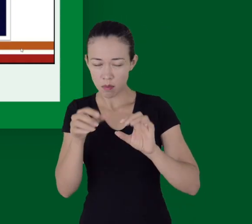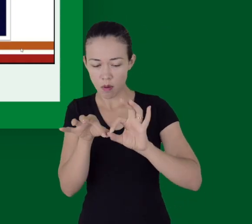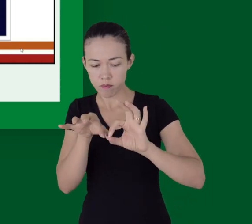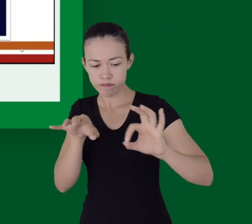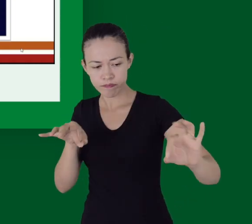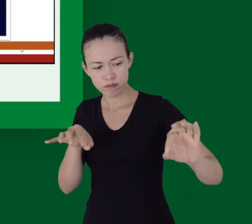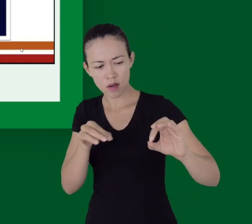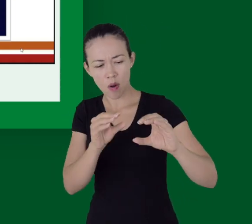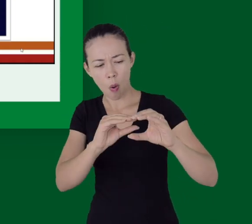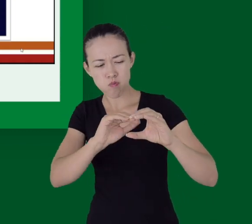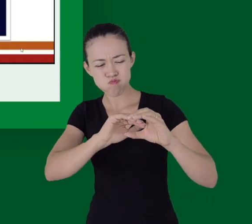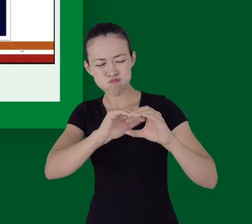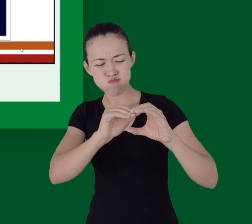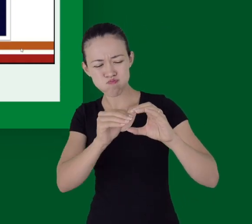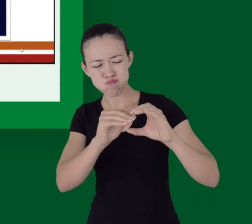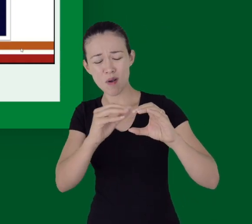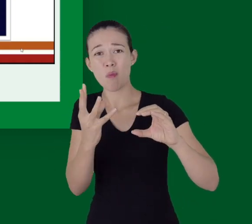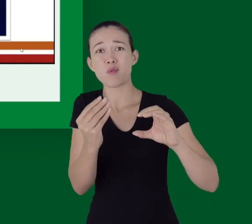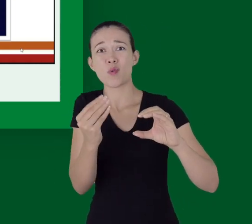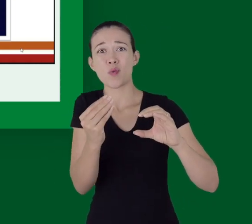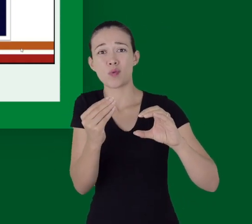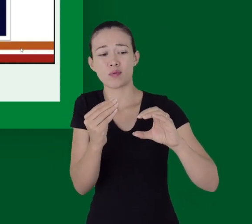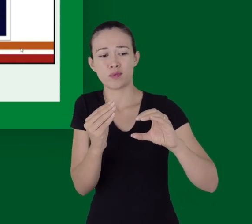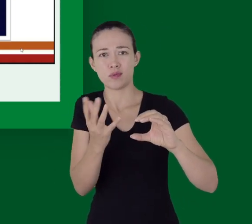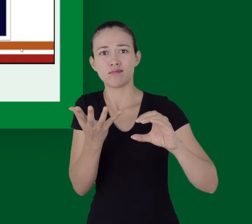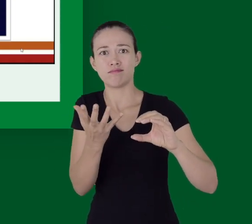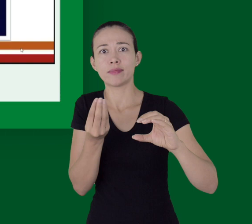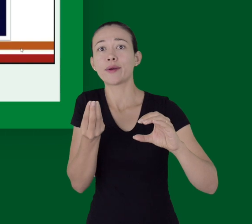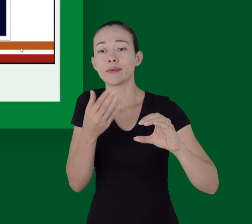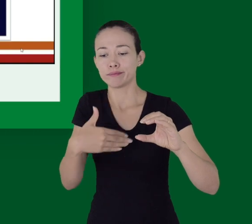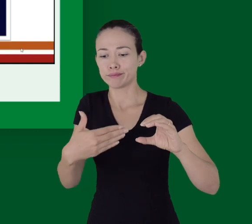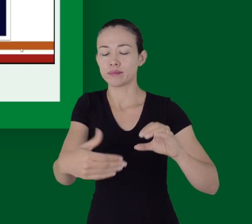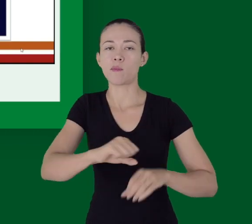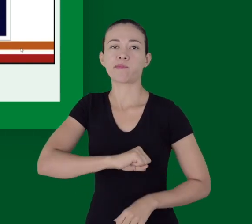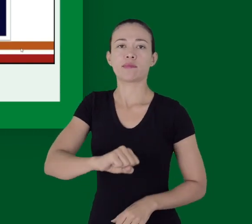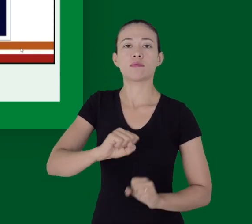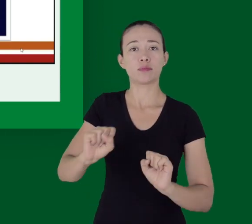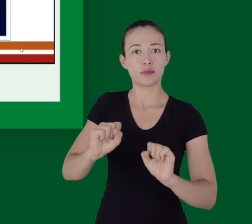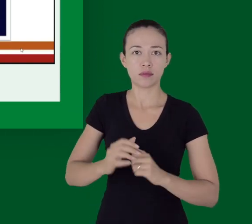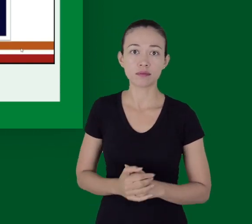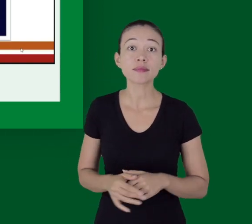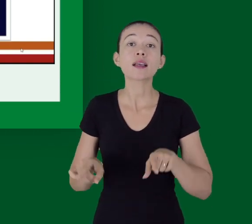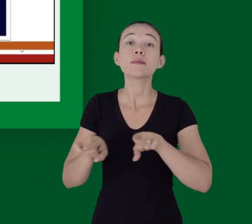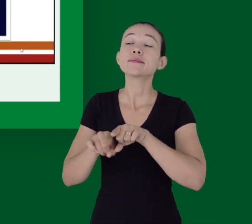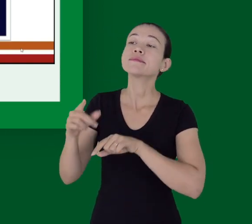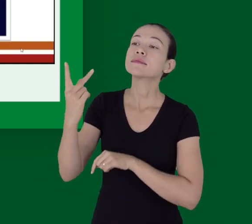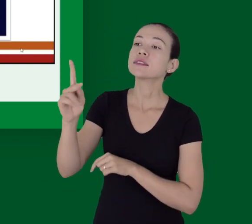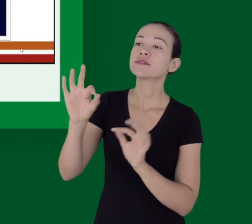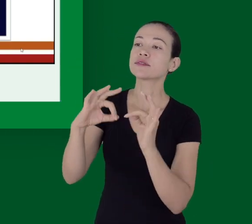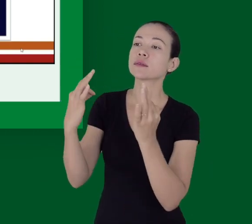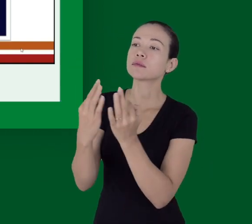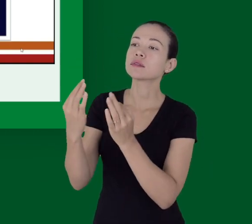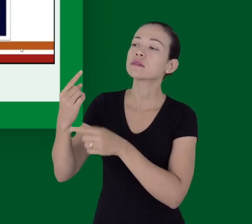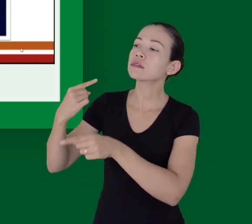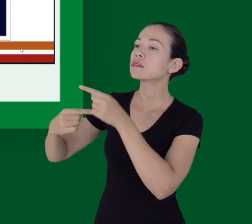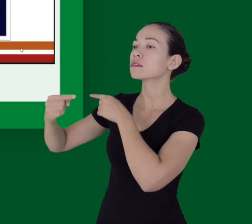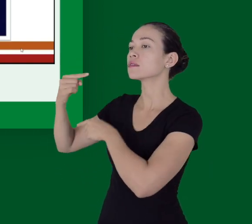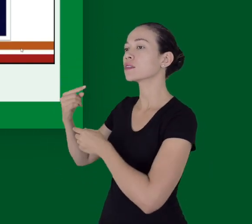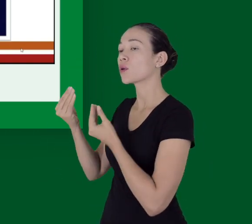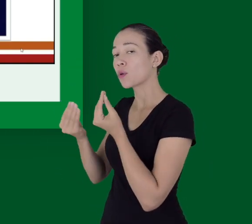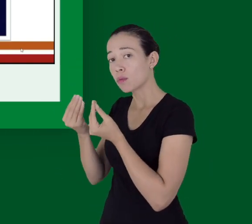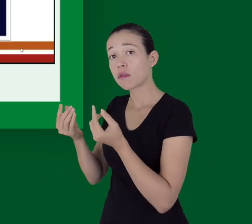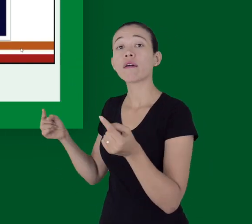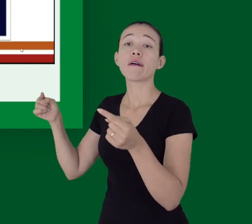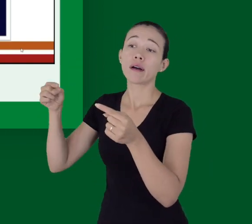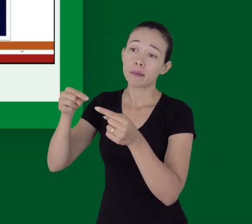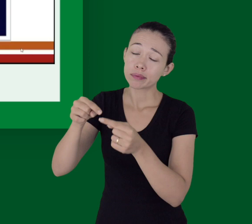mexer nos modificáveis, né? E é parar de fumar, controlar a pressão, controlar a diabetes, fazer uma atividade física, comer bem,